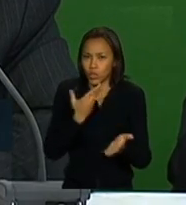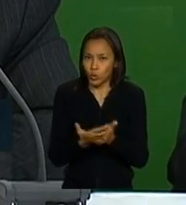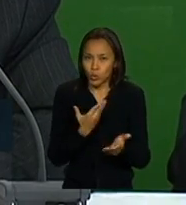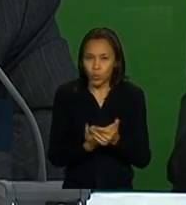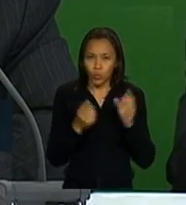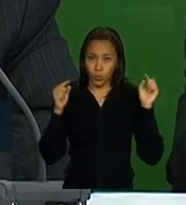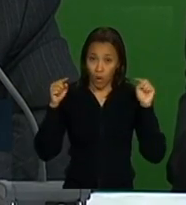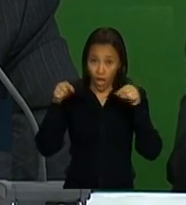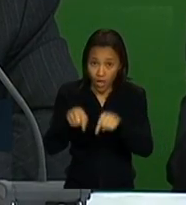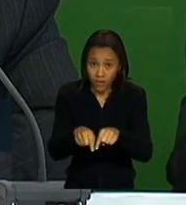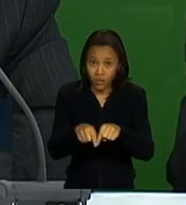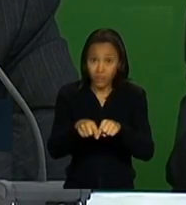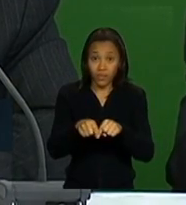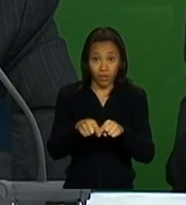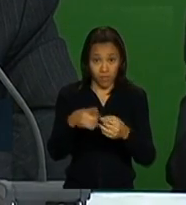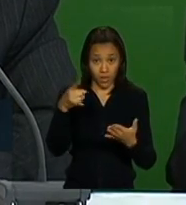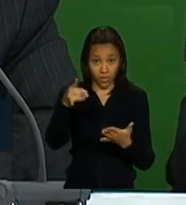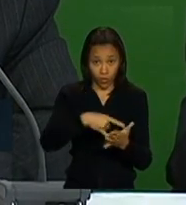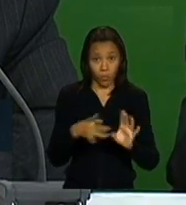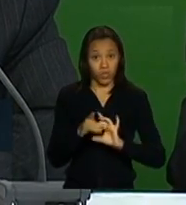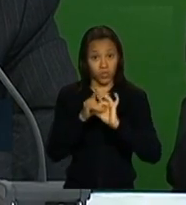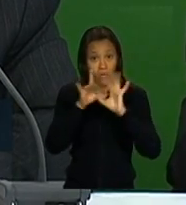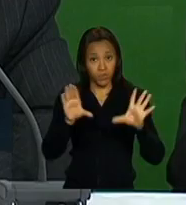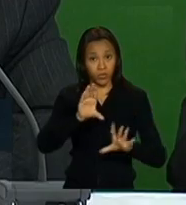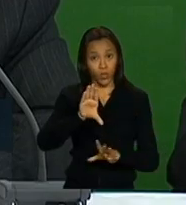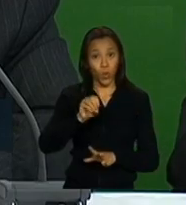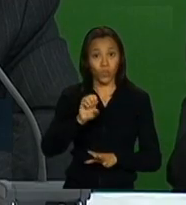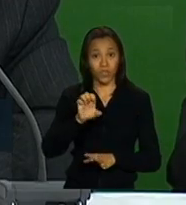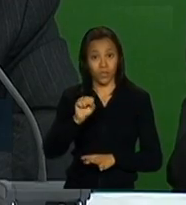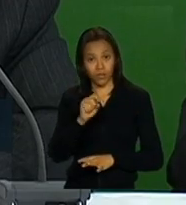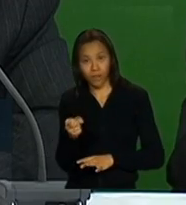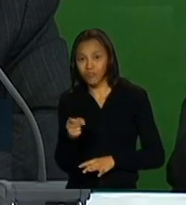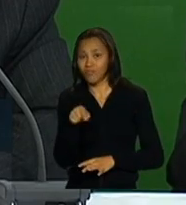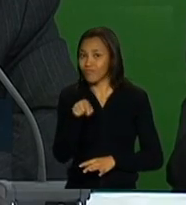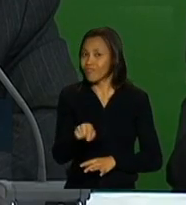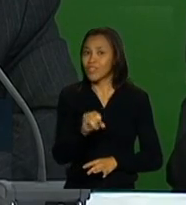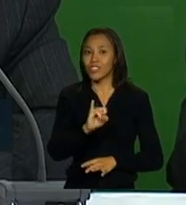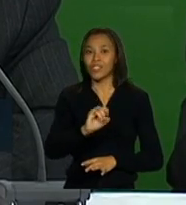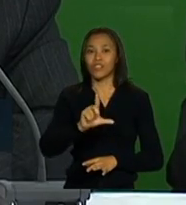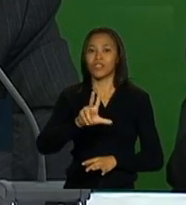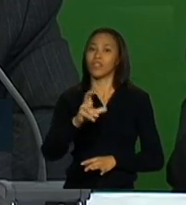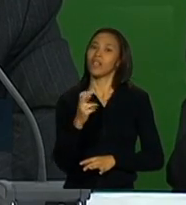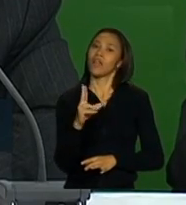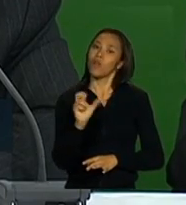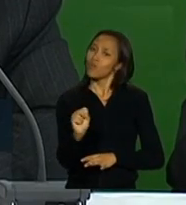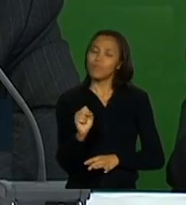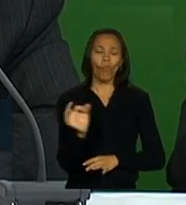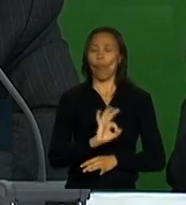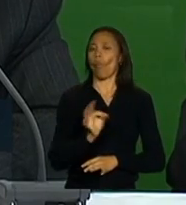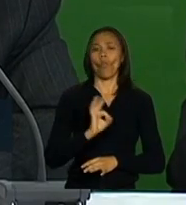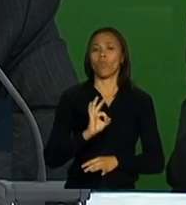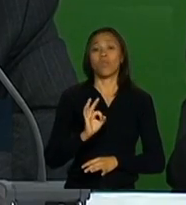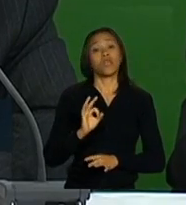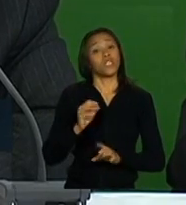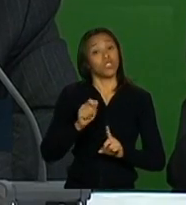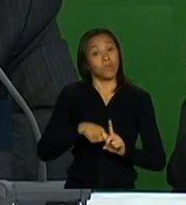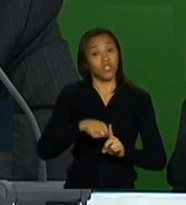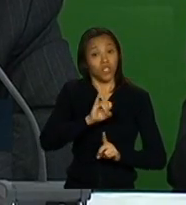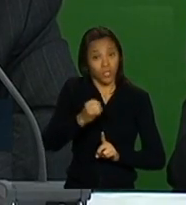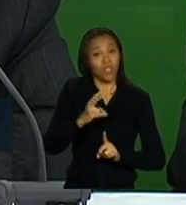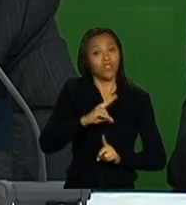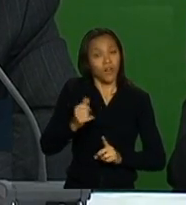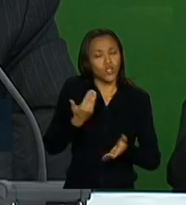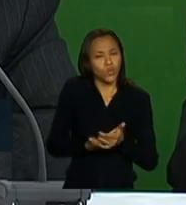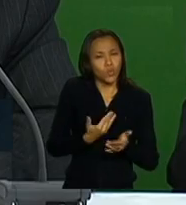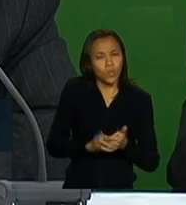relação à concessão do Porto de Ilhéus. Vamos, a partir de janeiro, fazer um estudo, como estamos fazendo o estudo